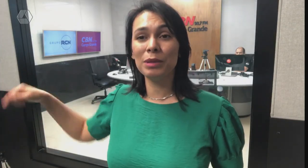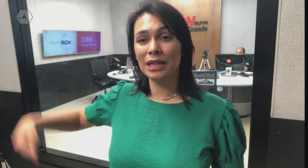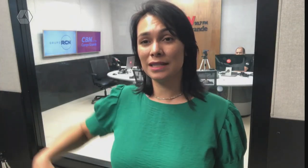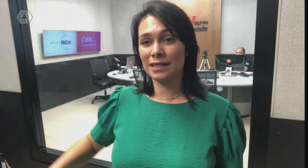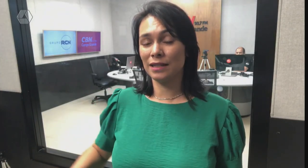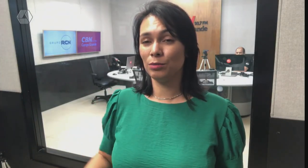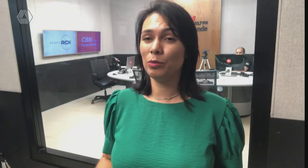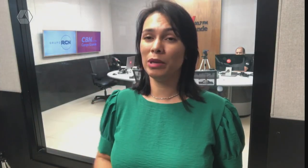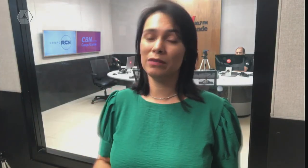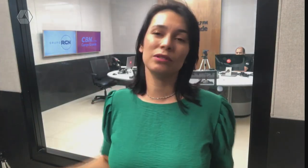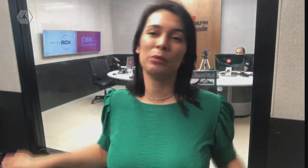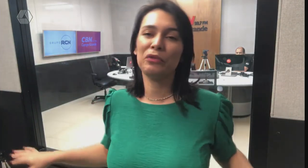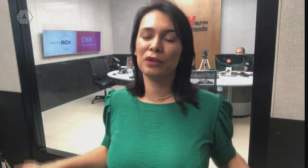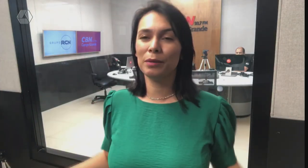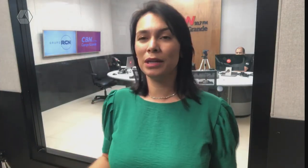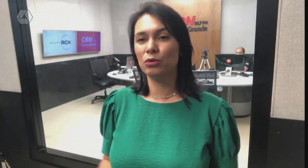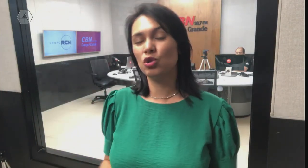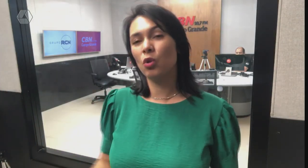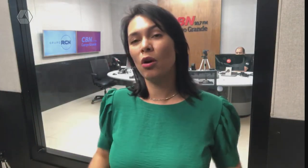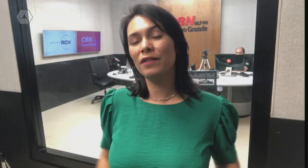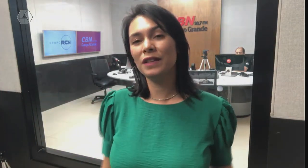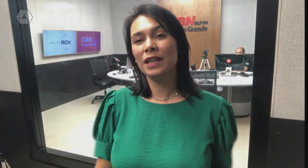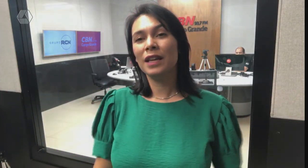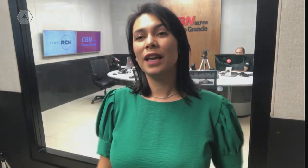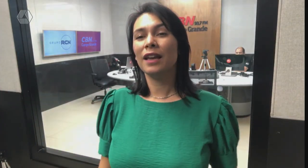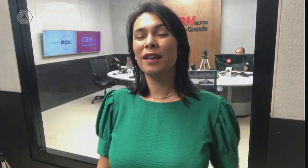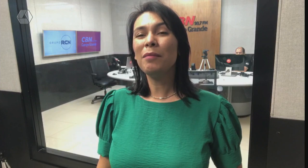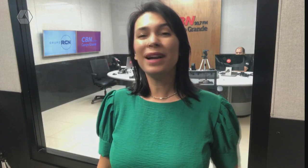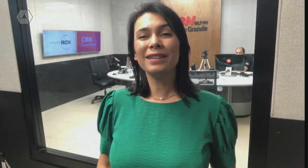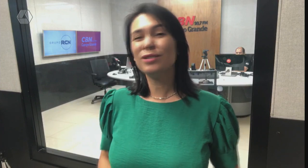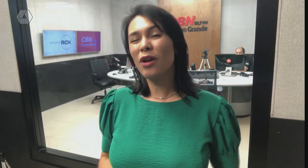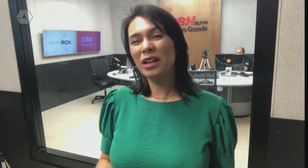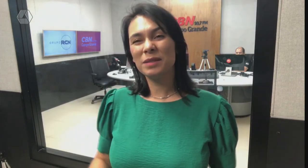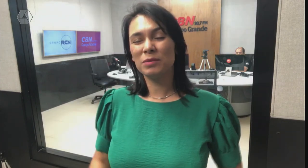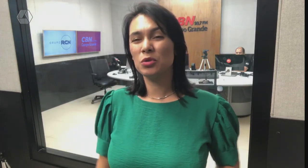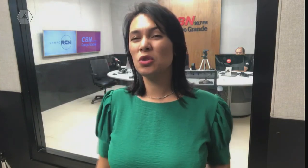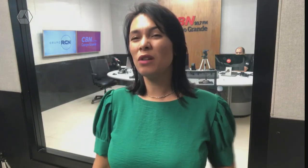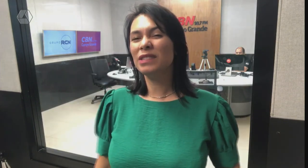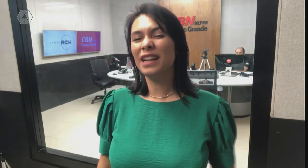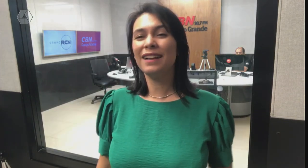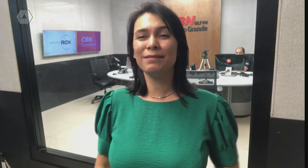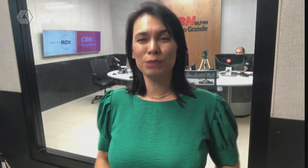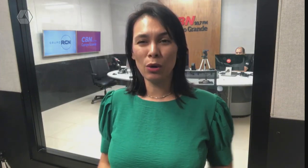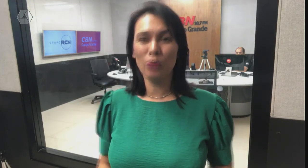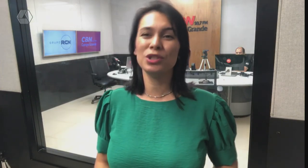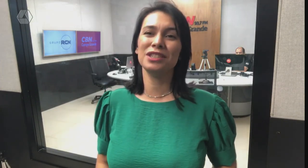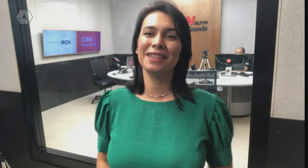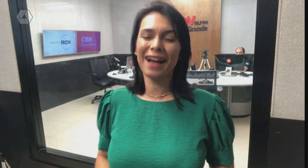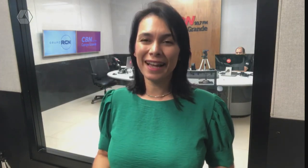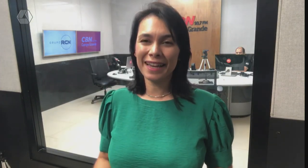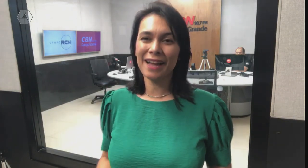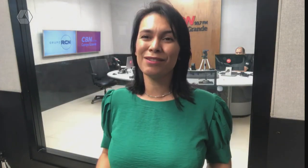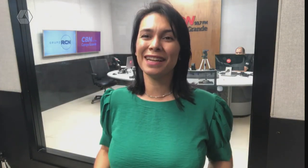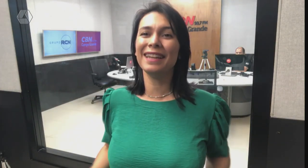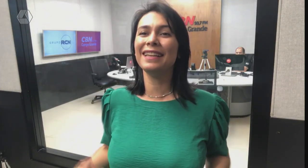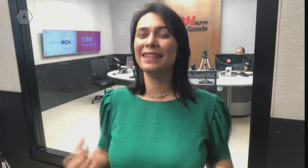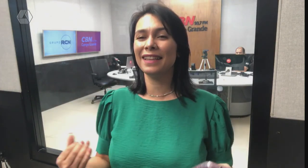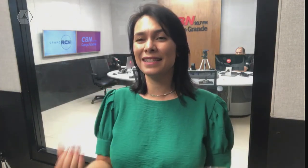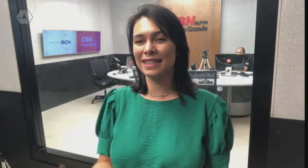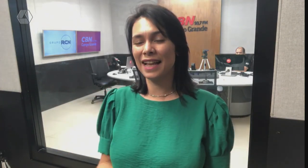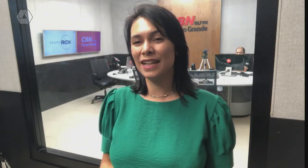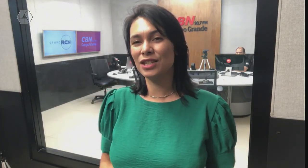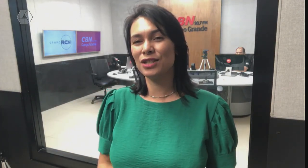tempo firme nesse exato momento, tempo firme, não chove. Mas, olha, o sol está longe de raiar com